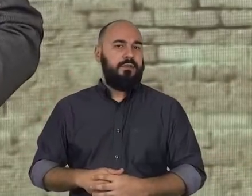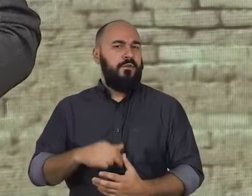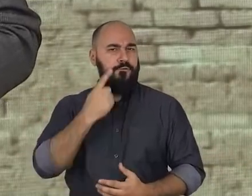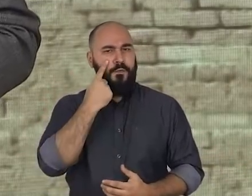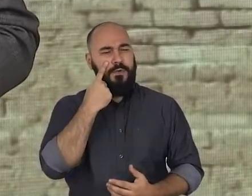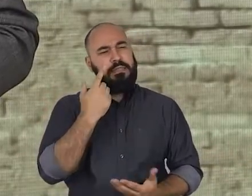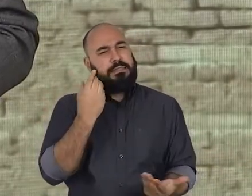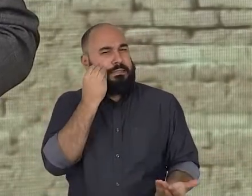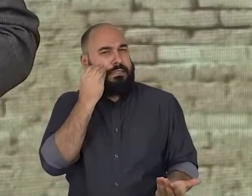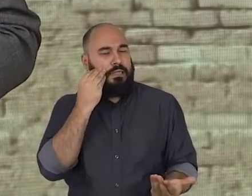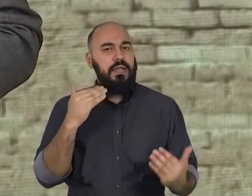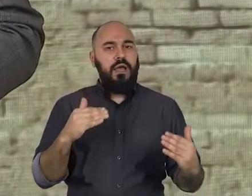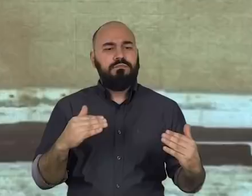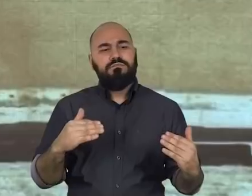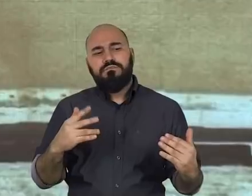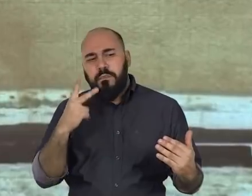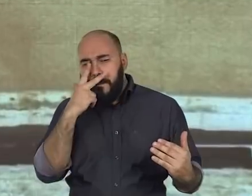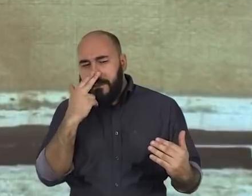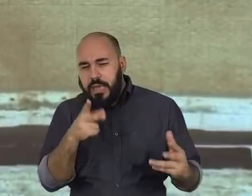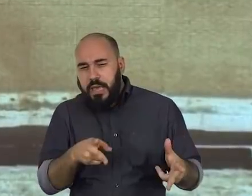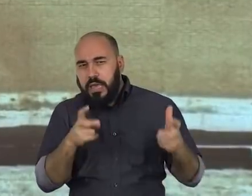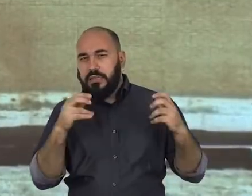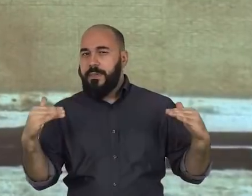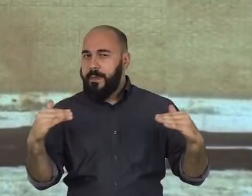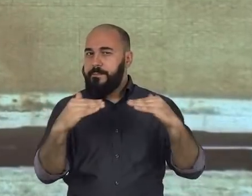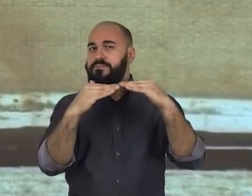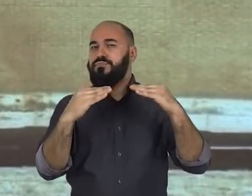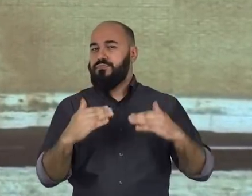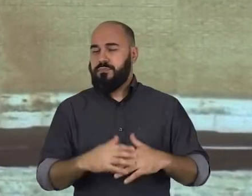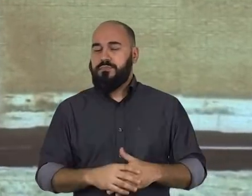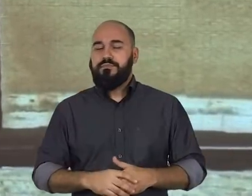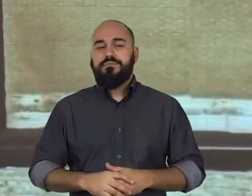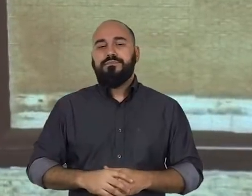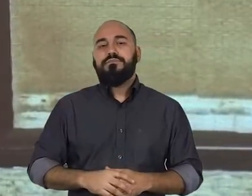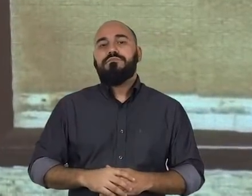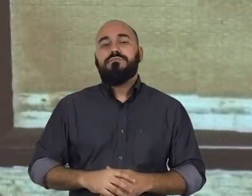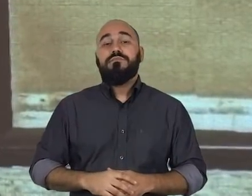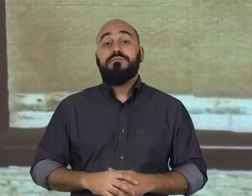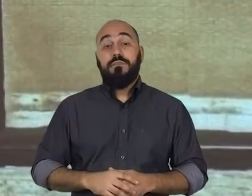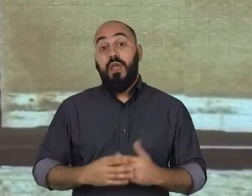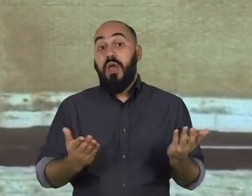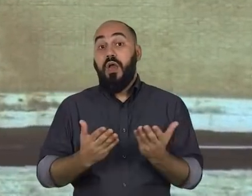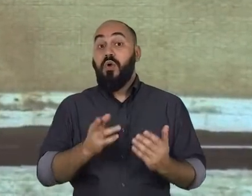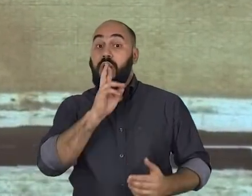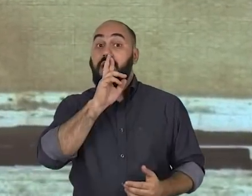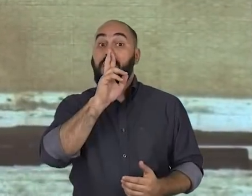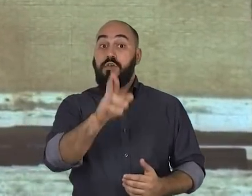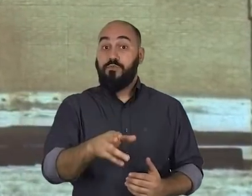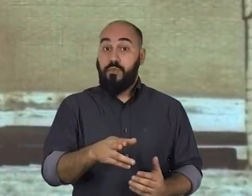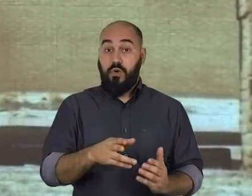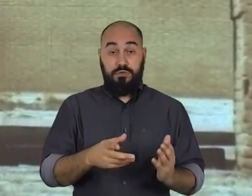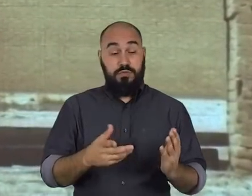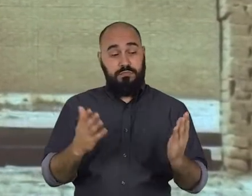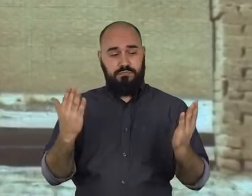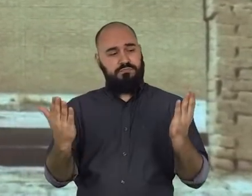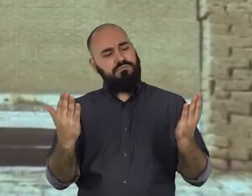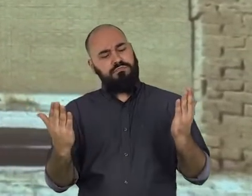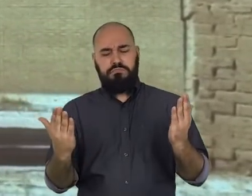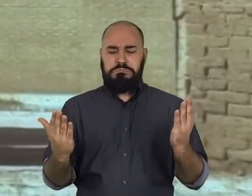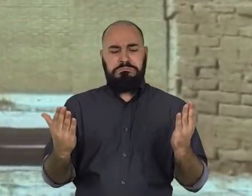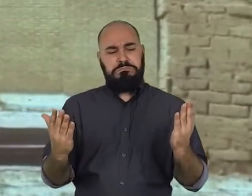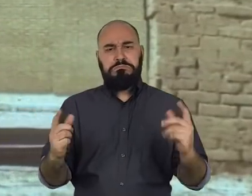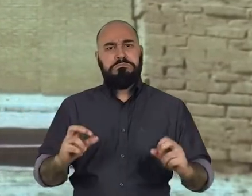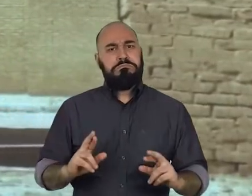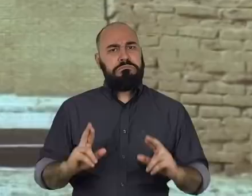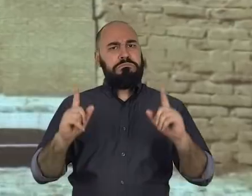tentar harmonizar os textos bíblicos. A resposta para esta aparente discrepância entre os versículos da Bíblia talvez esteja